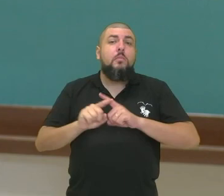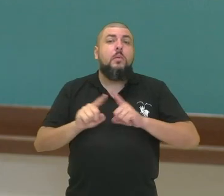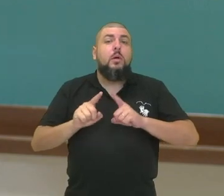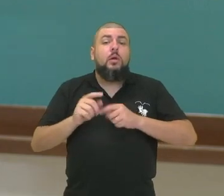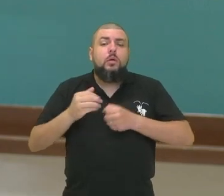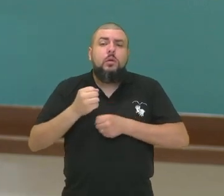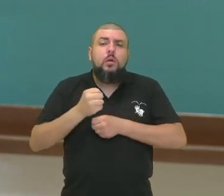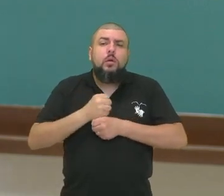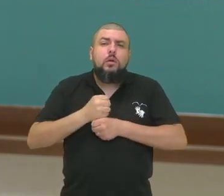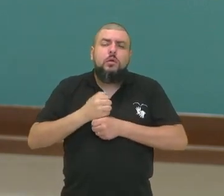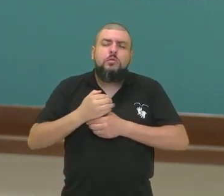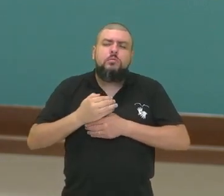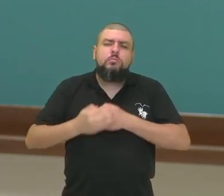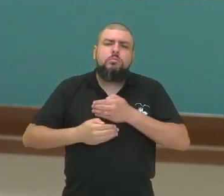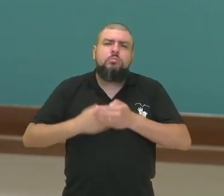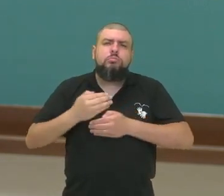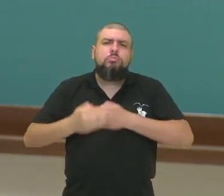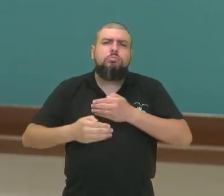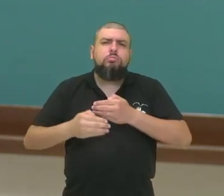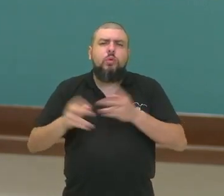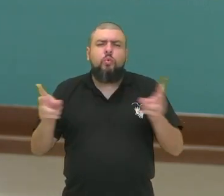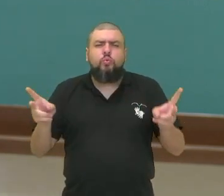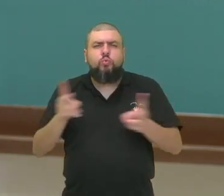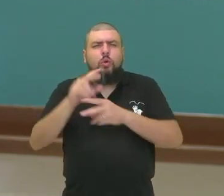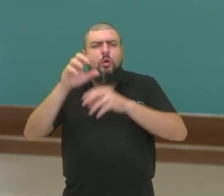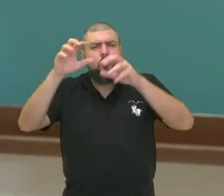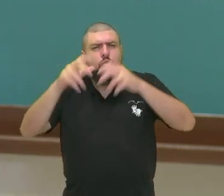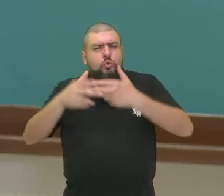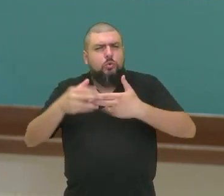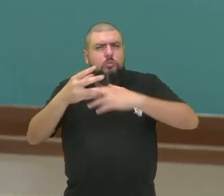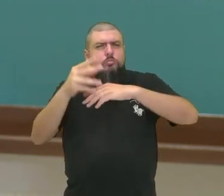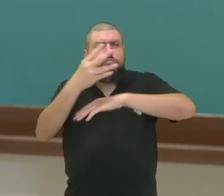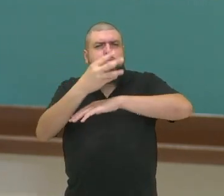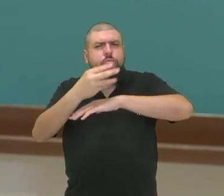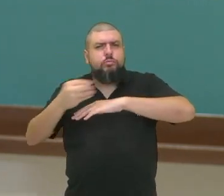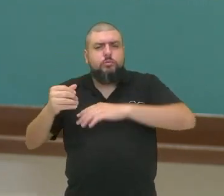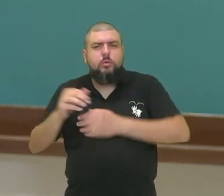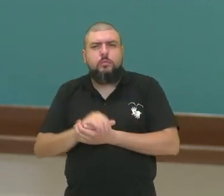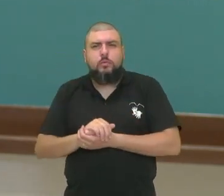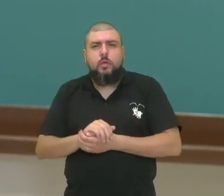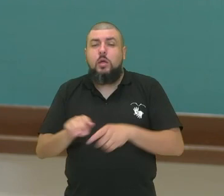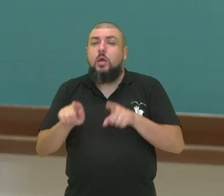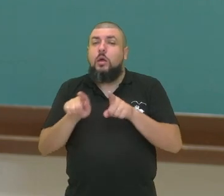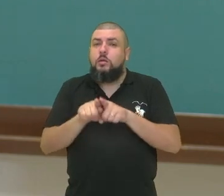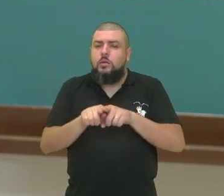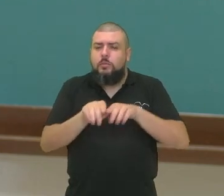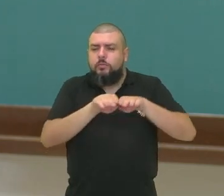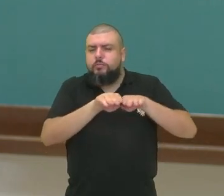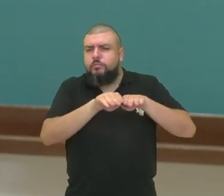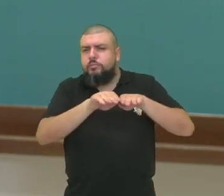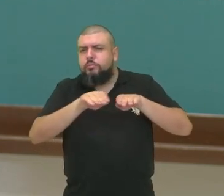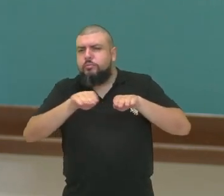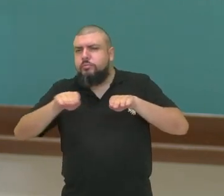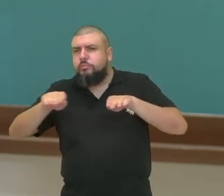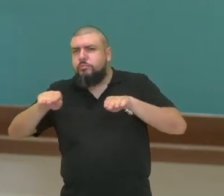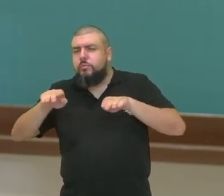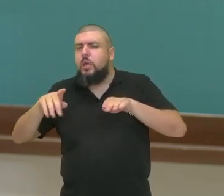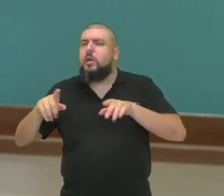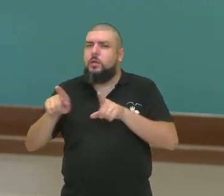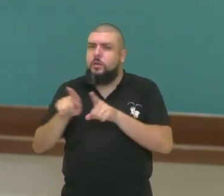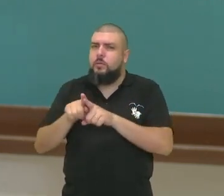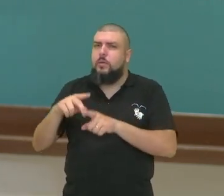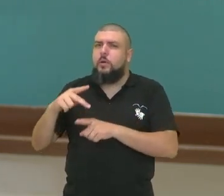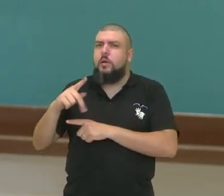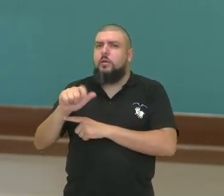bem. Planícies também existem nas regiões costeiras principalmente, em importantes cadeias de montanhas, como por exemplo a cadeia do